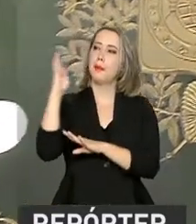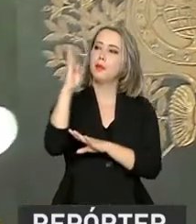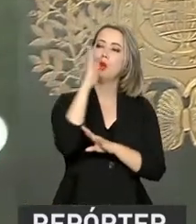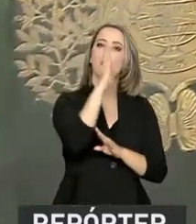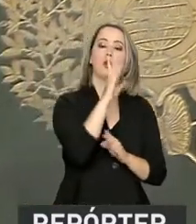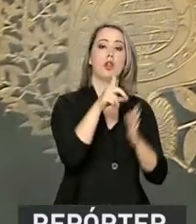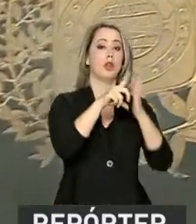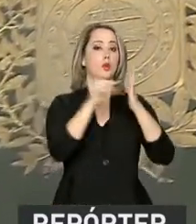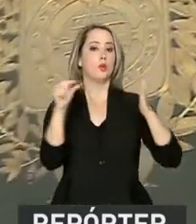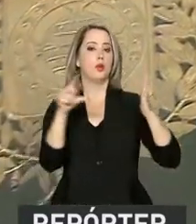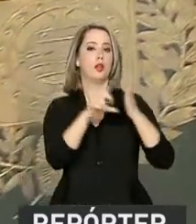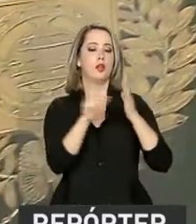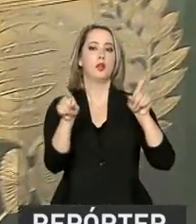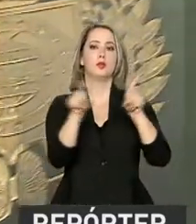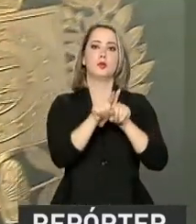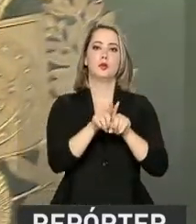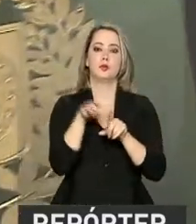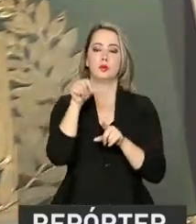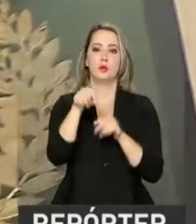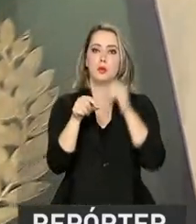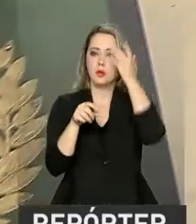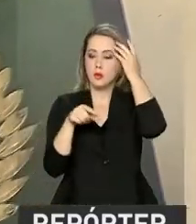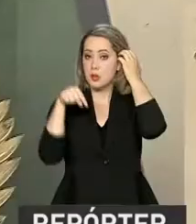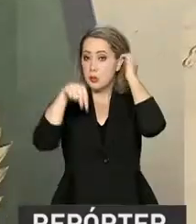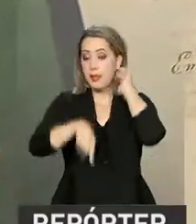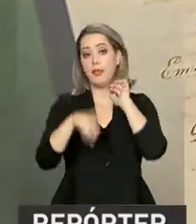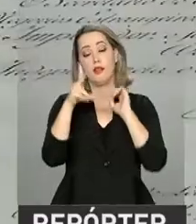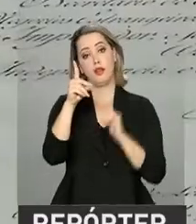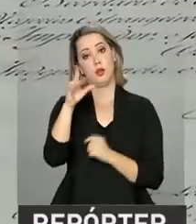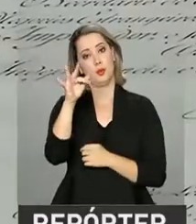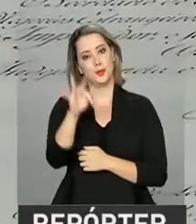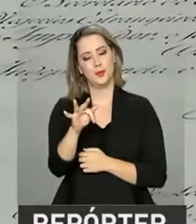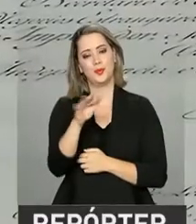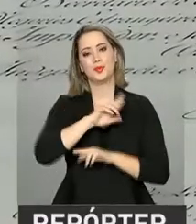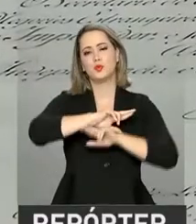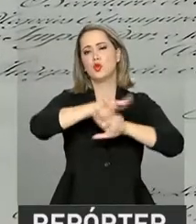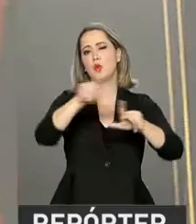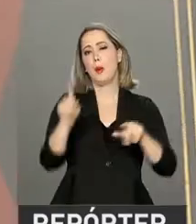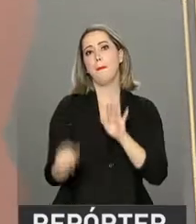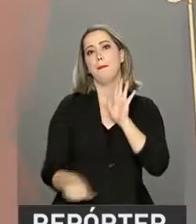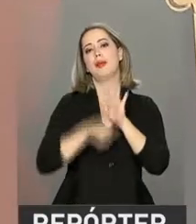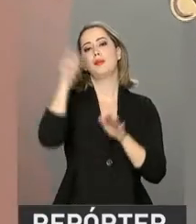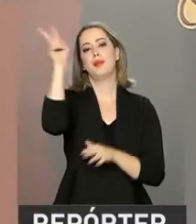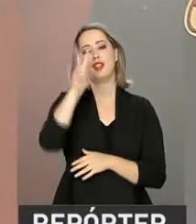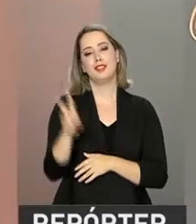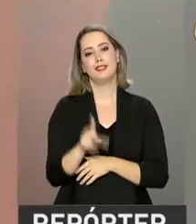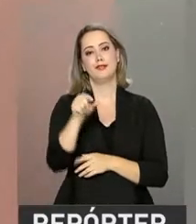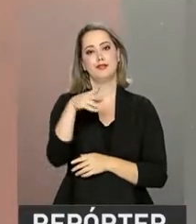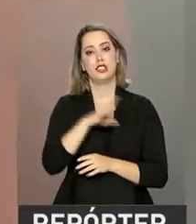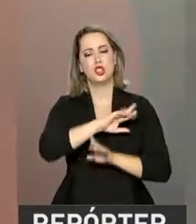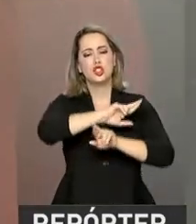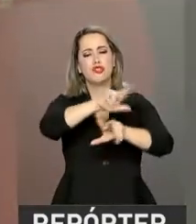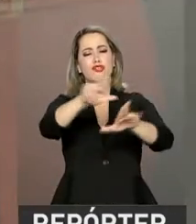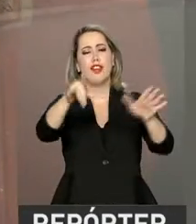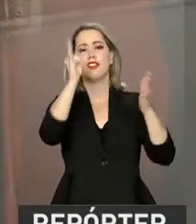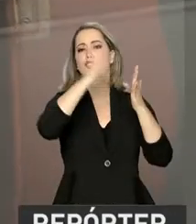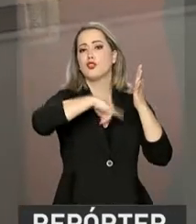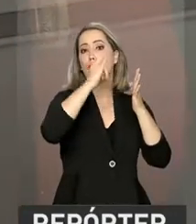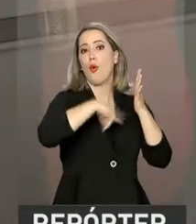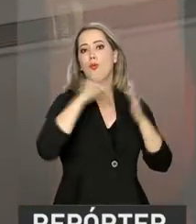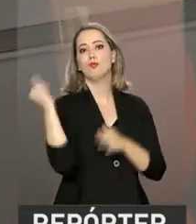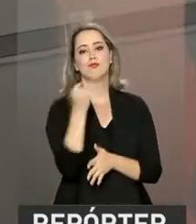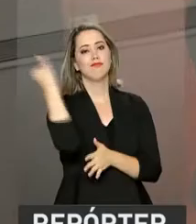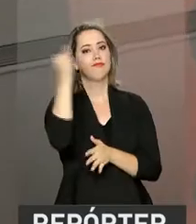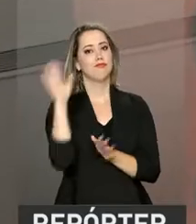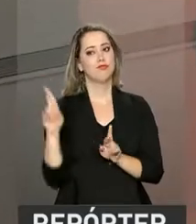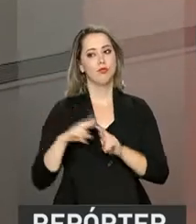palácio do planalto e do arquivo público do distrito federal é a primeira vez que tantos documentos importantes são